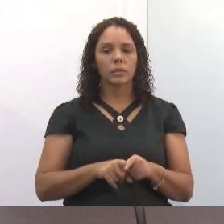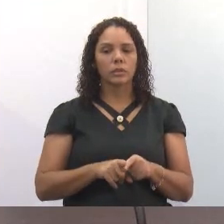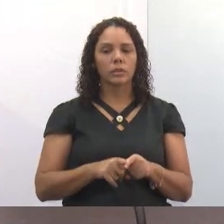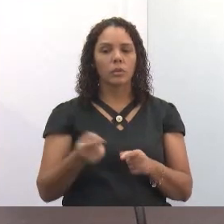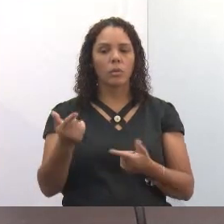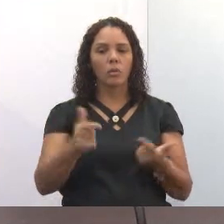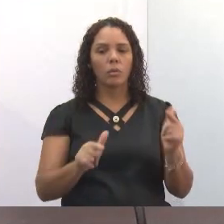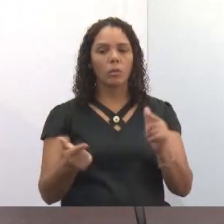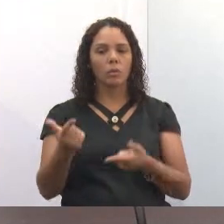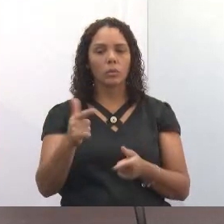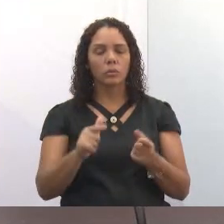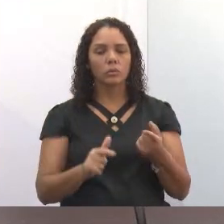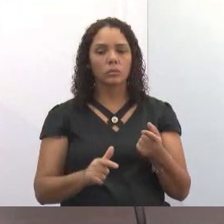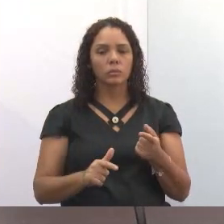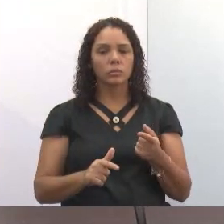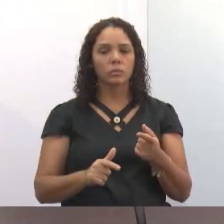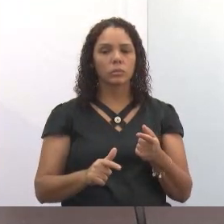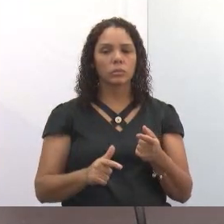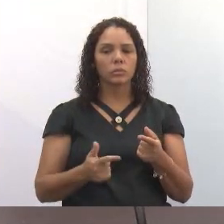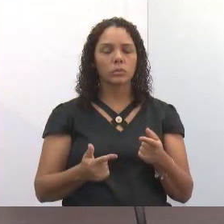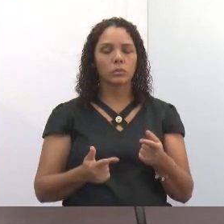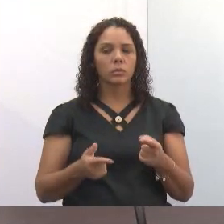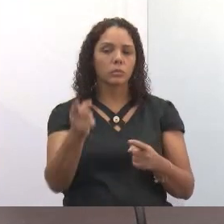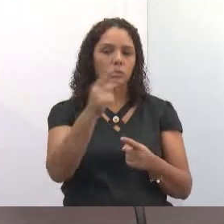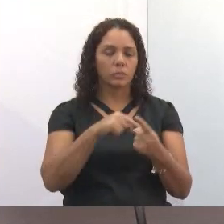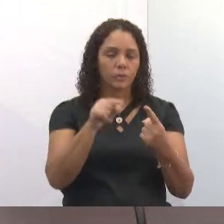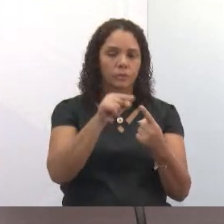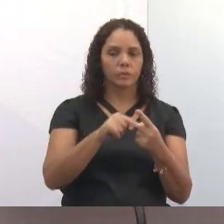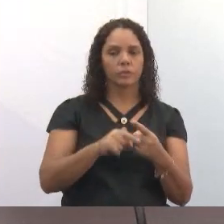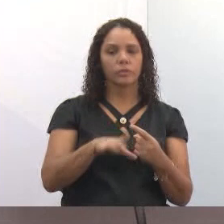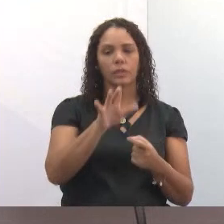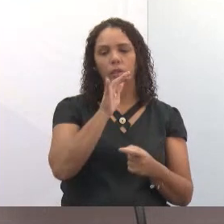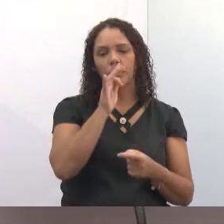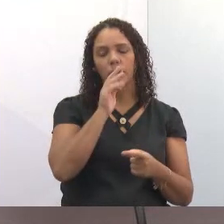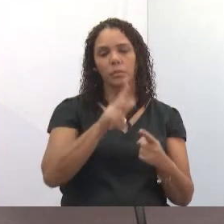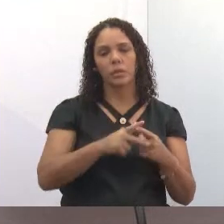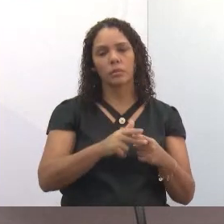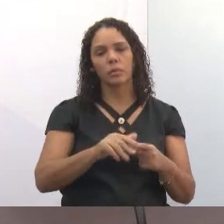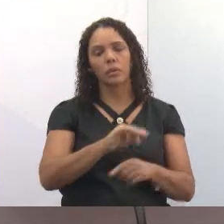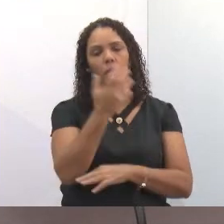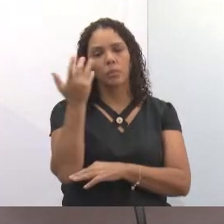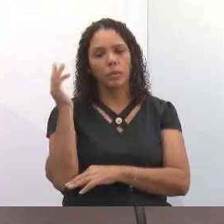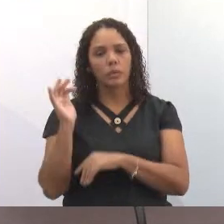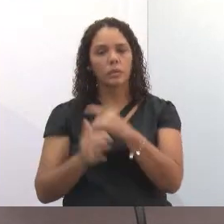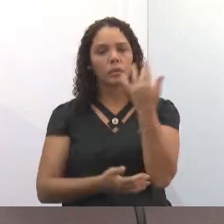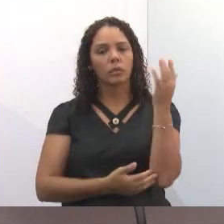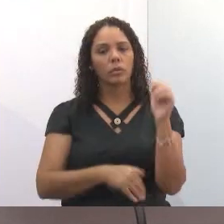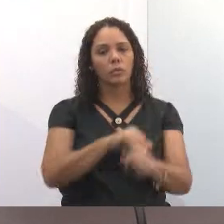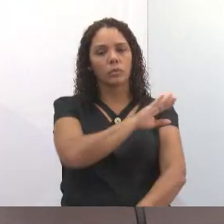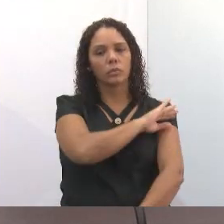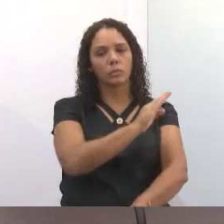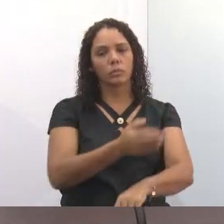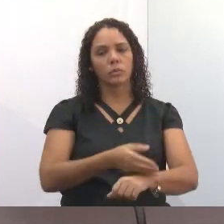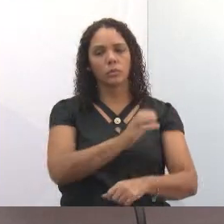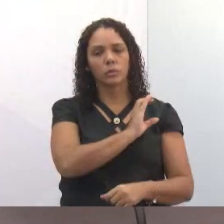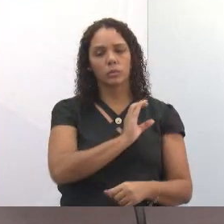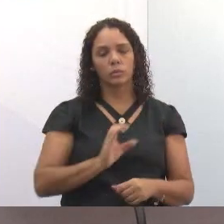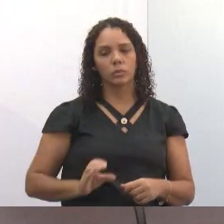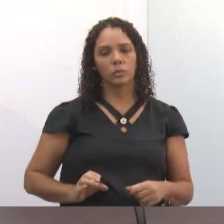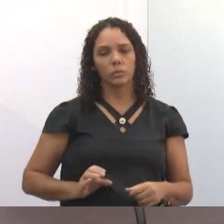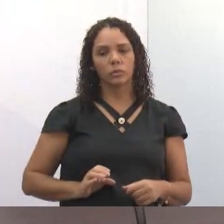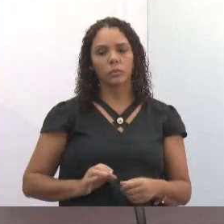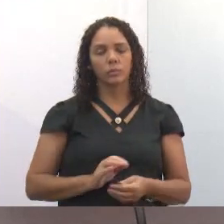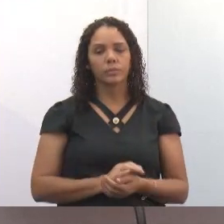objetos, a restauração ambiental do Morro do Cristo. O escopo desta obra compreende a etapa de recuperação ambiental da